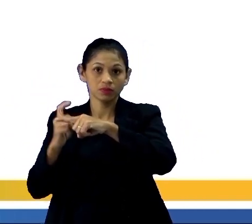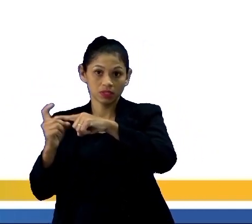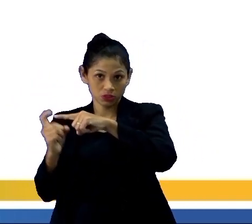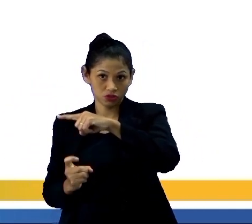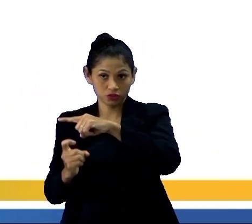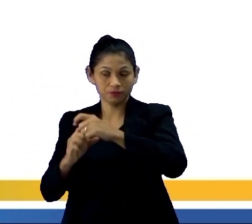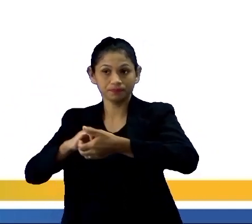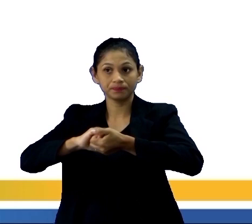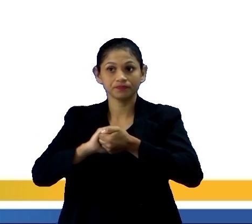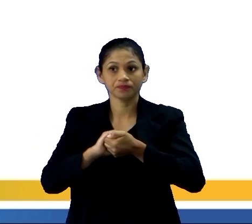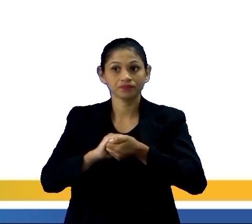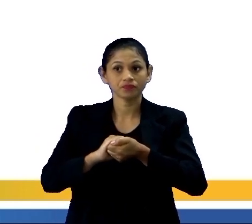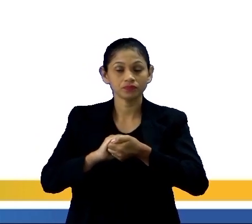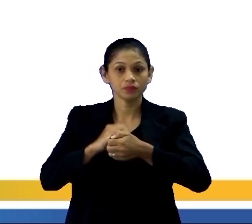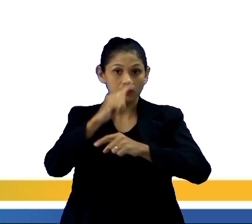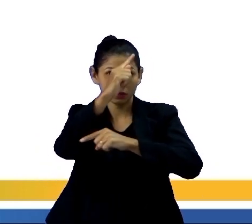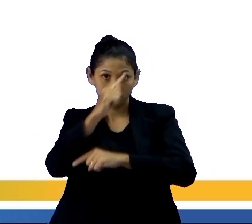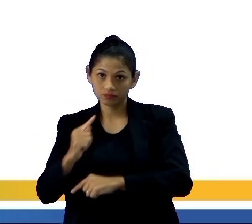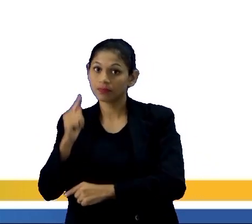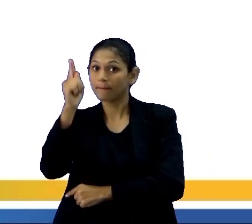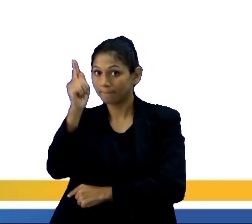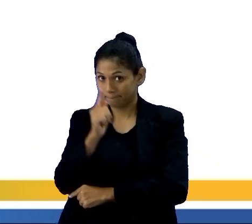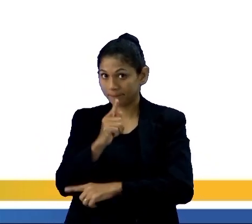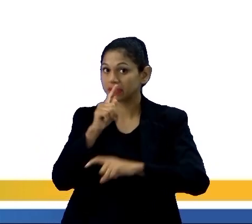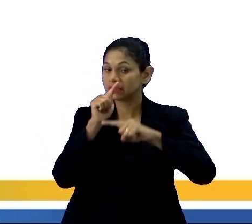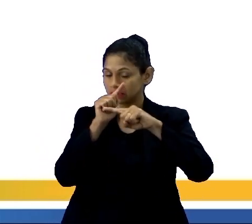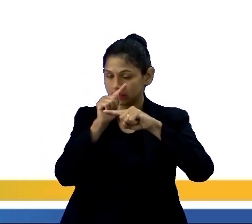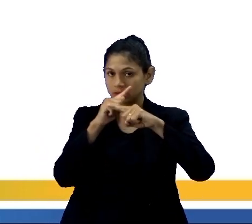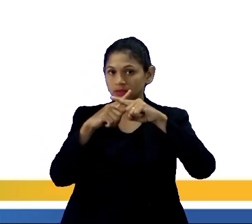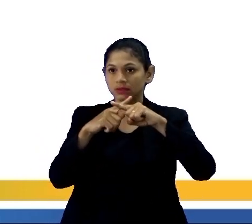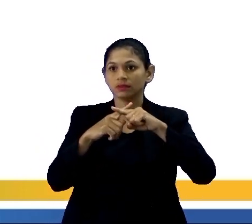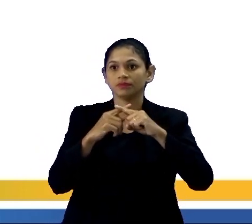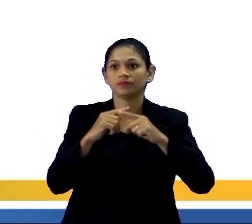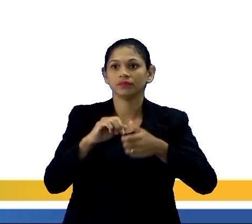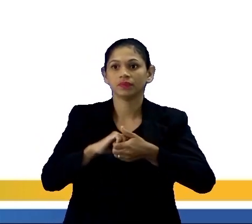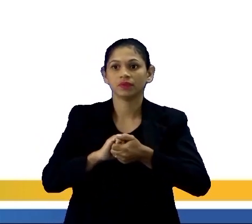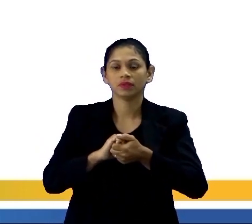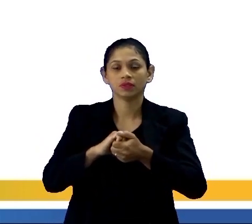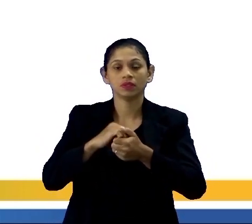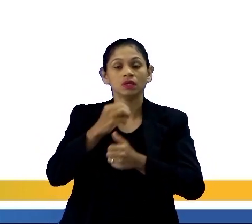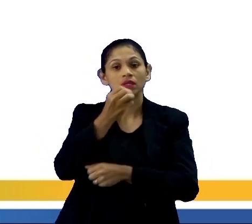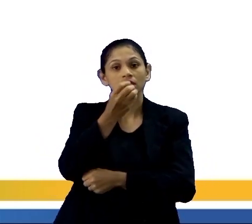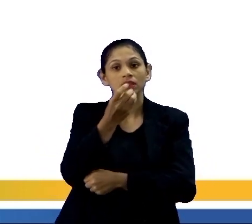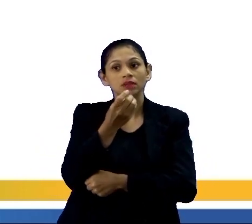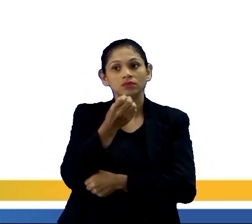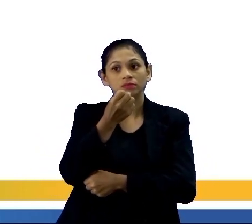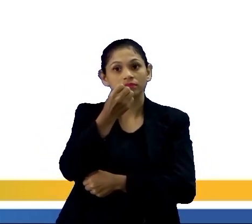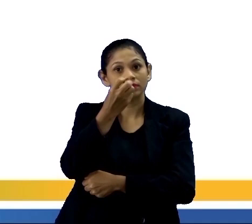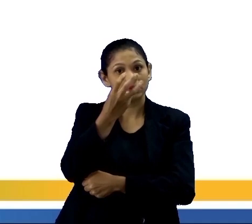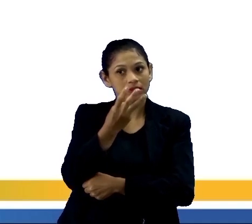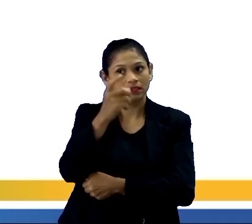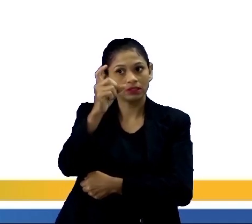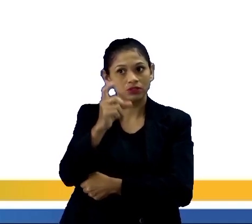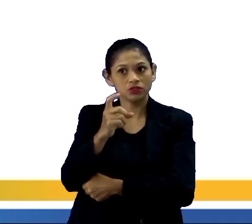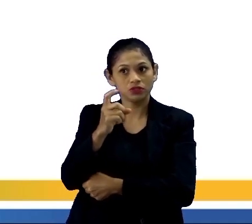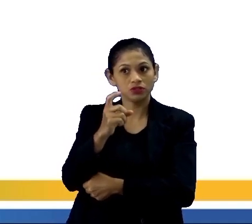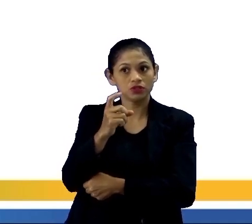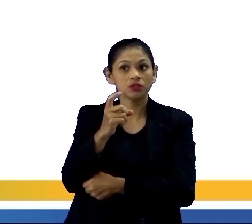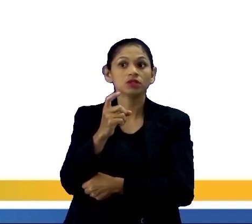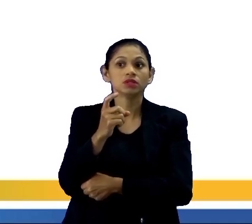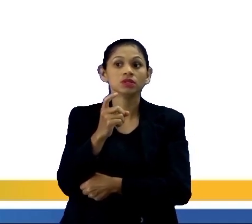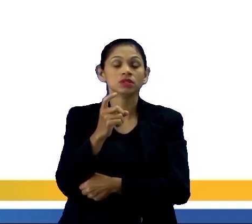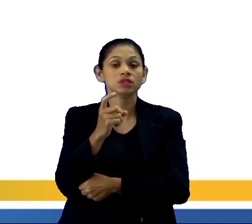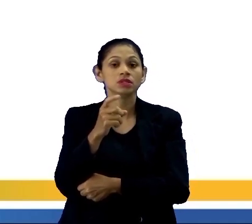vamos multiplicar o meio pelos extremos. Aqui, 3 vezes x, 3x, que é igual a 6